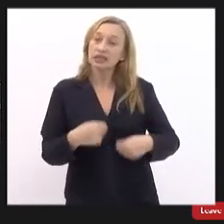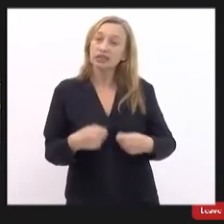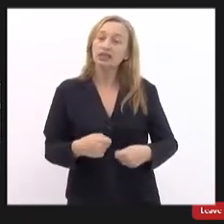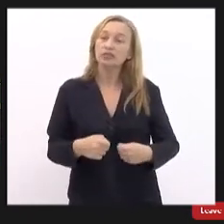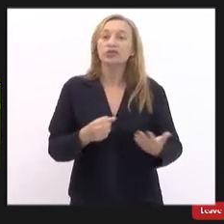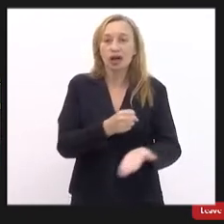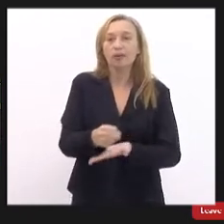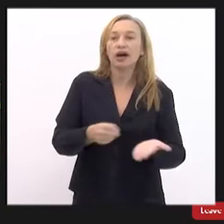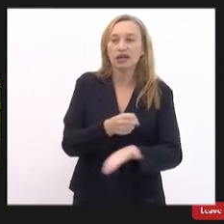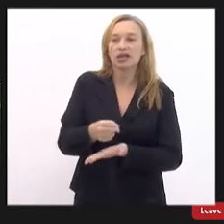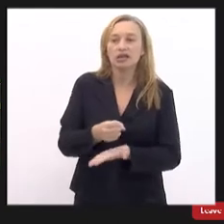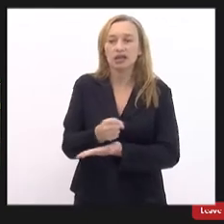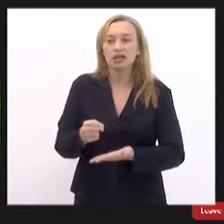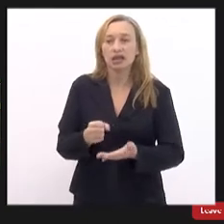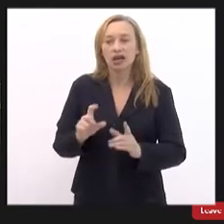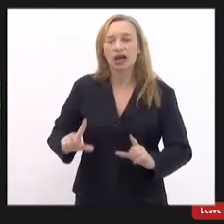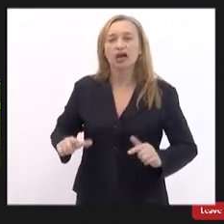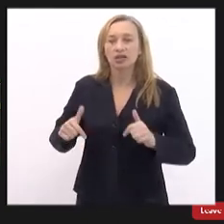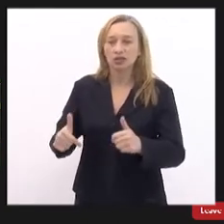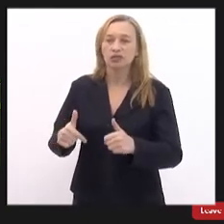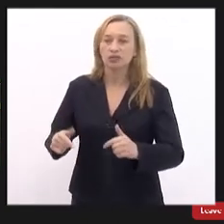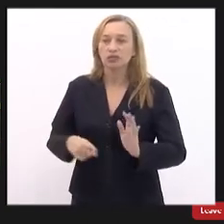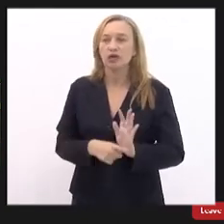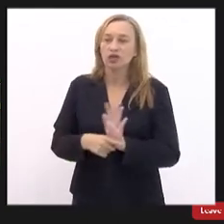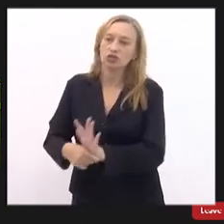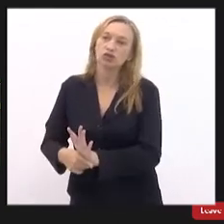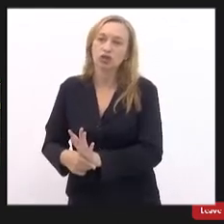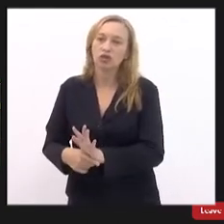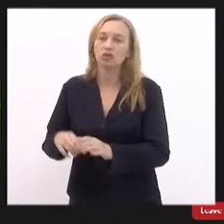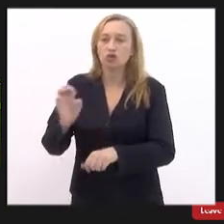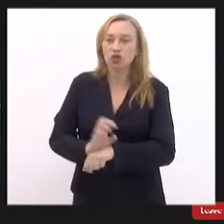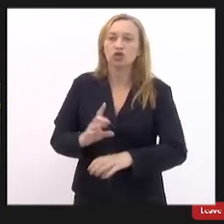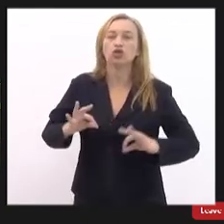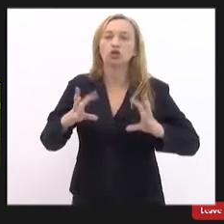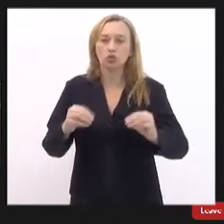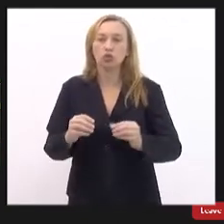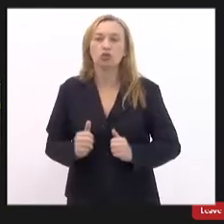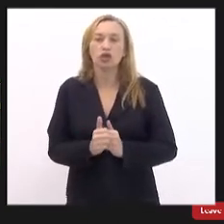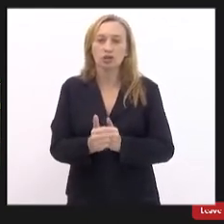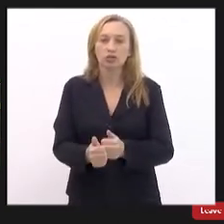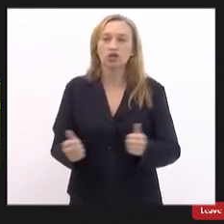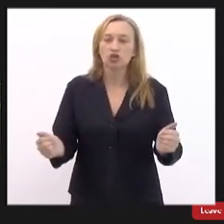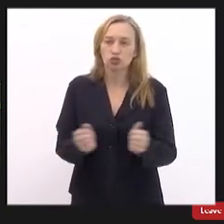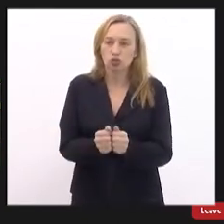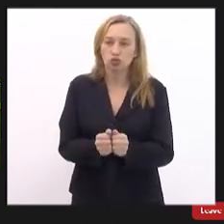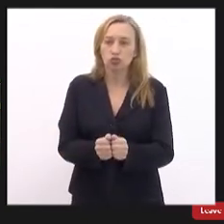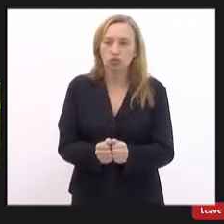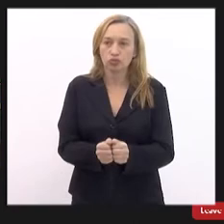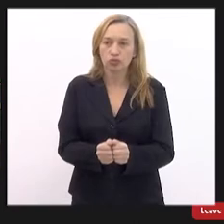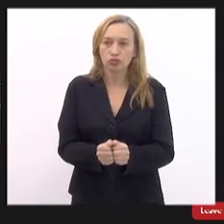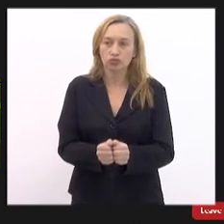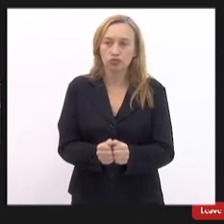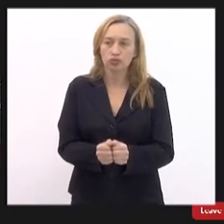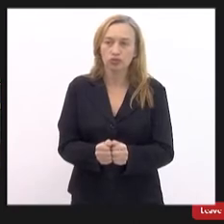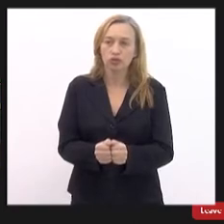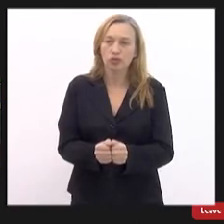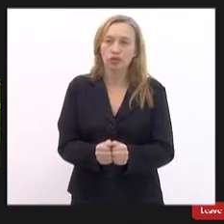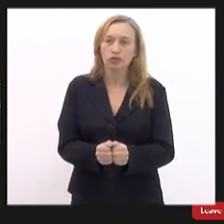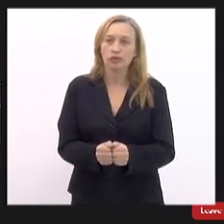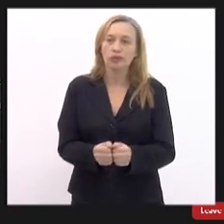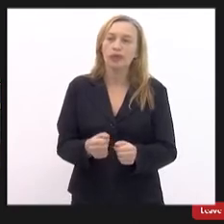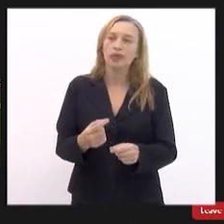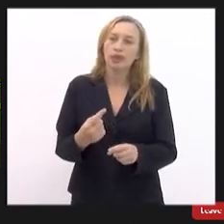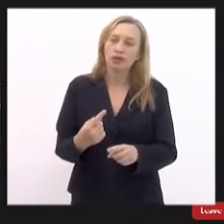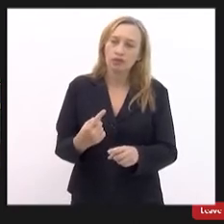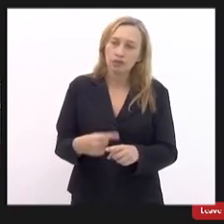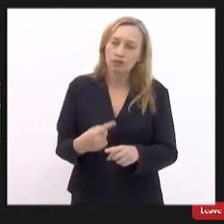base operando para ajudar o Estado, para fazer com que tudo caminhe, todo mundo junto, né? Porque precisamos do